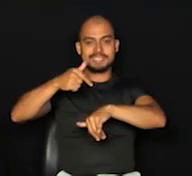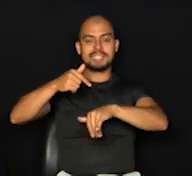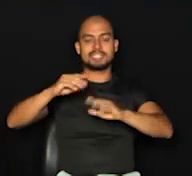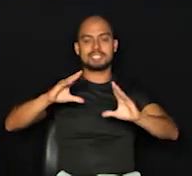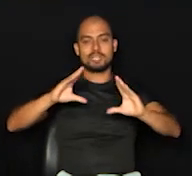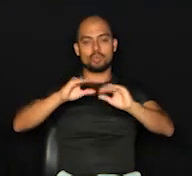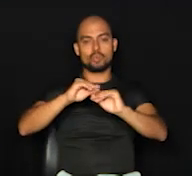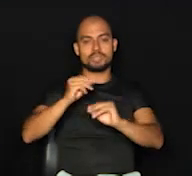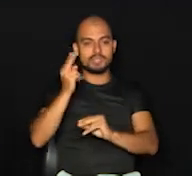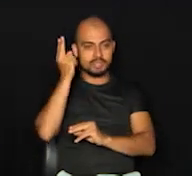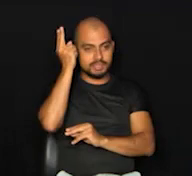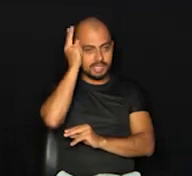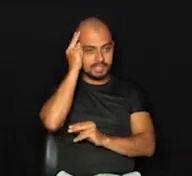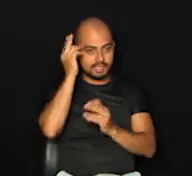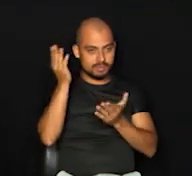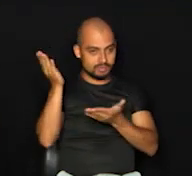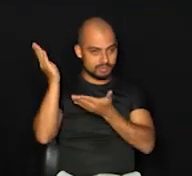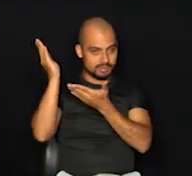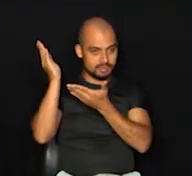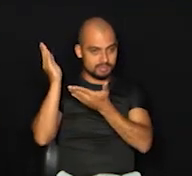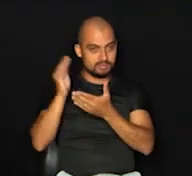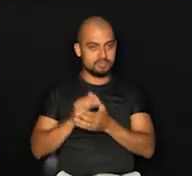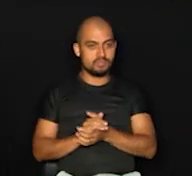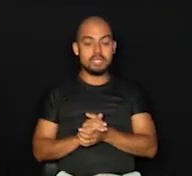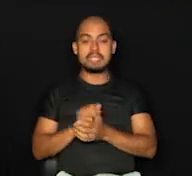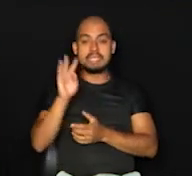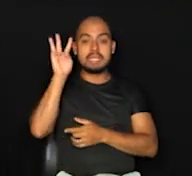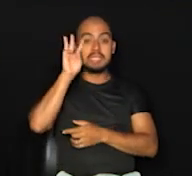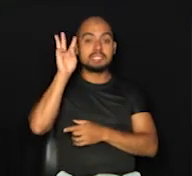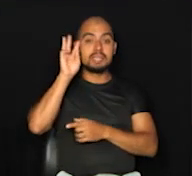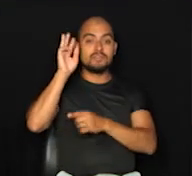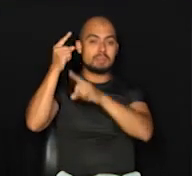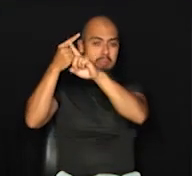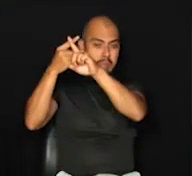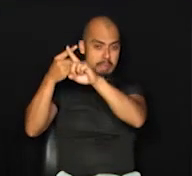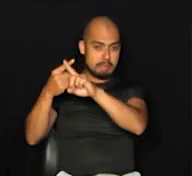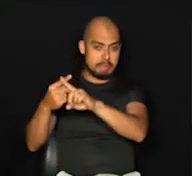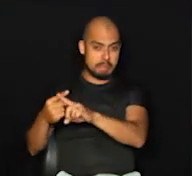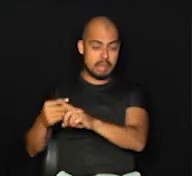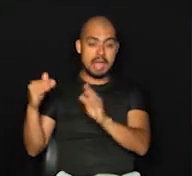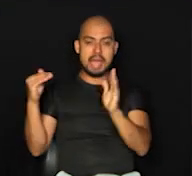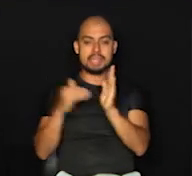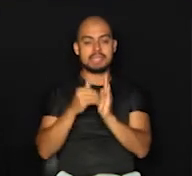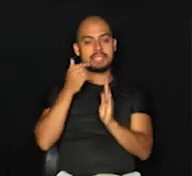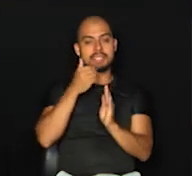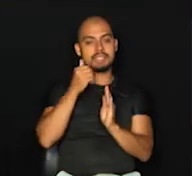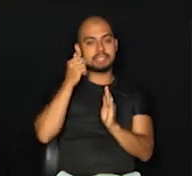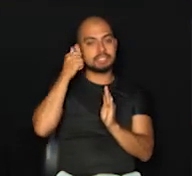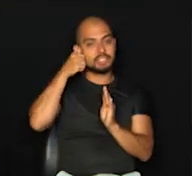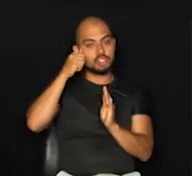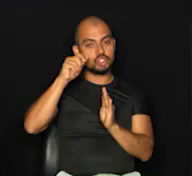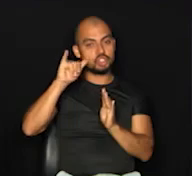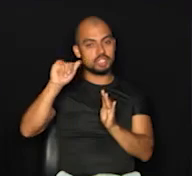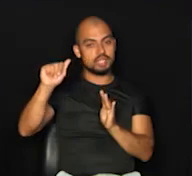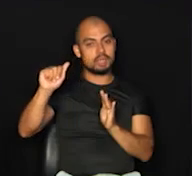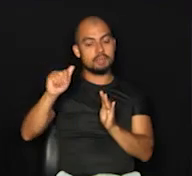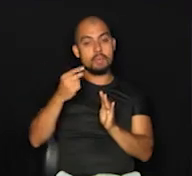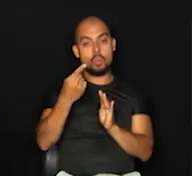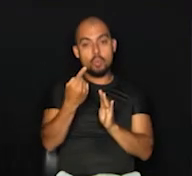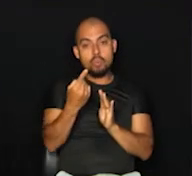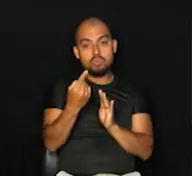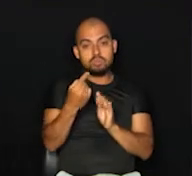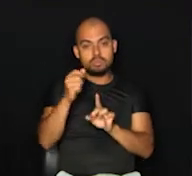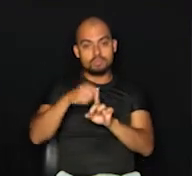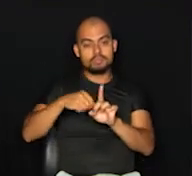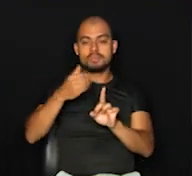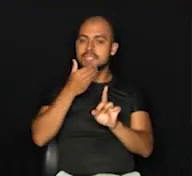youtube.com/Sesc Campinas, tudo junto. Todas as terças-feiras, até o dia 1º de dezembro, vai ter sempre um lançamento